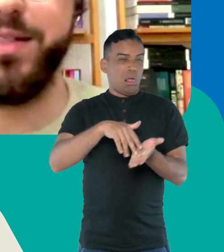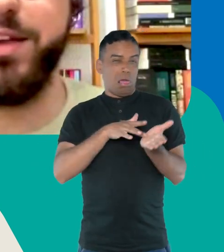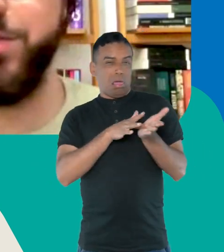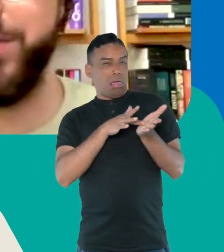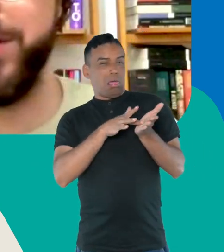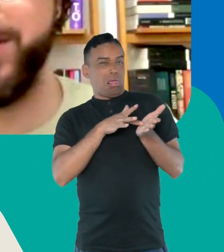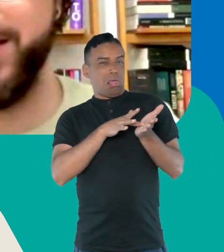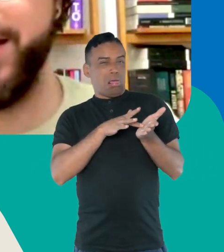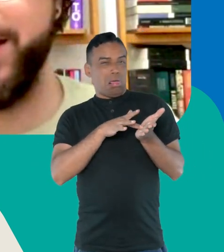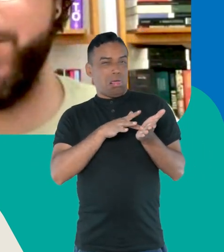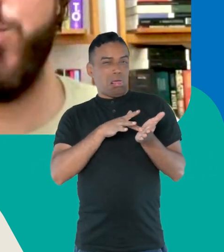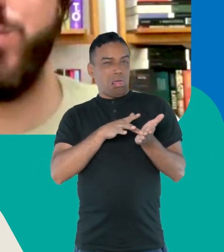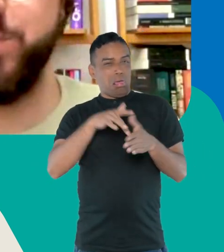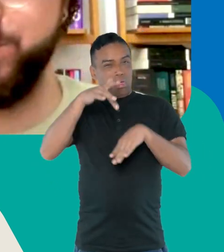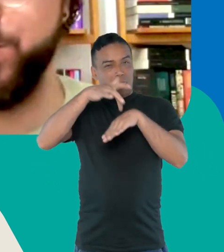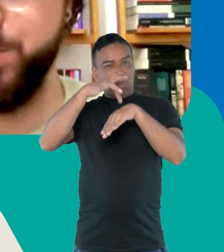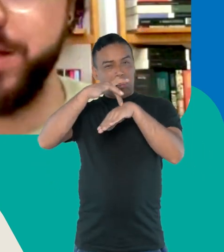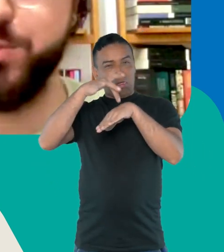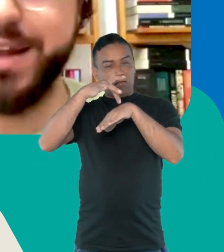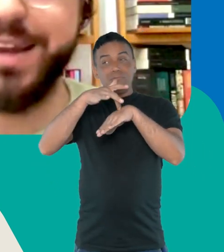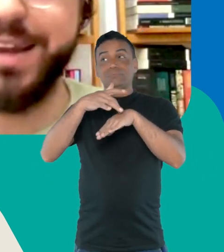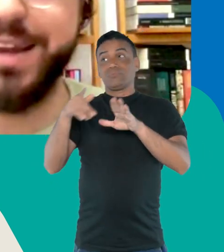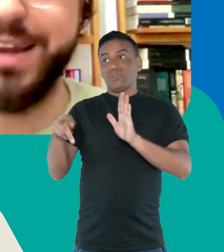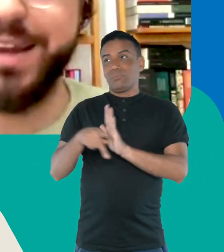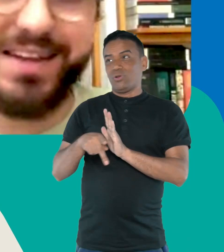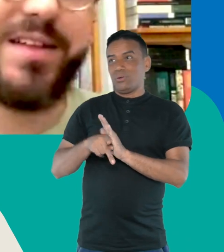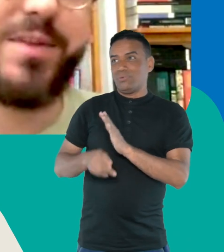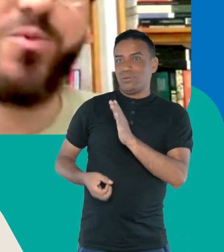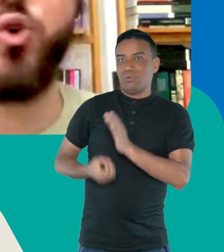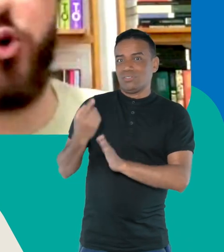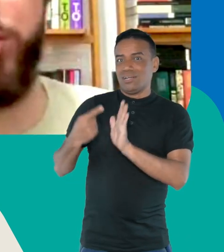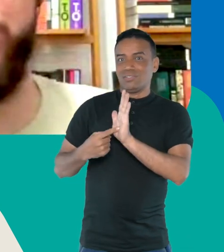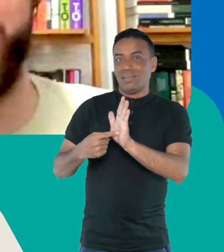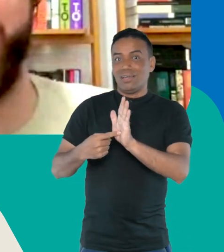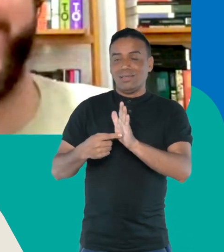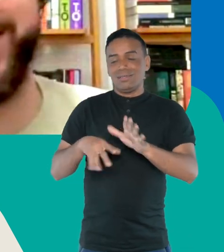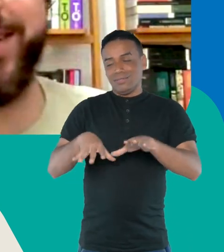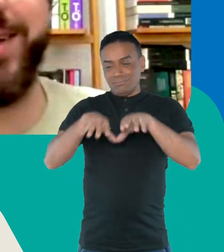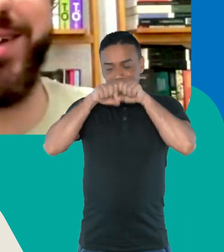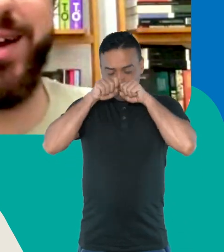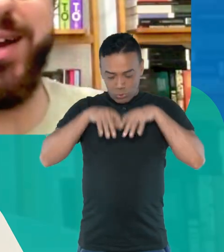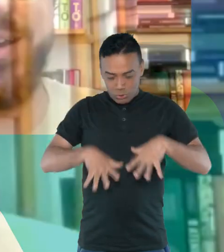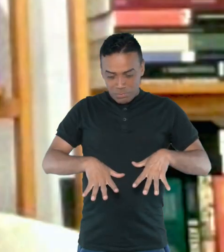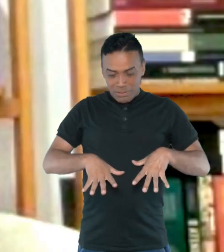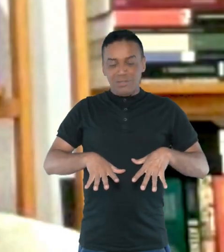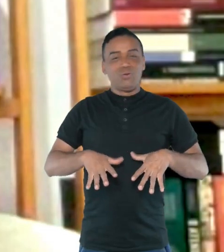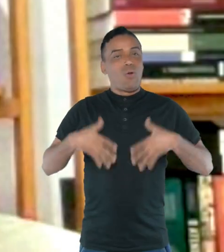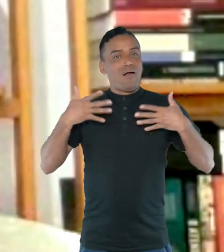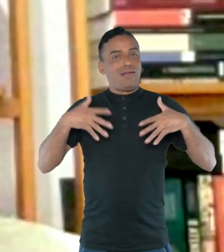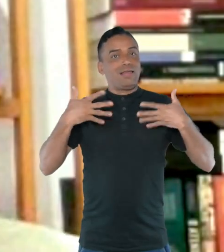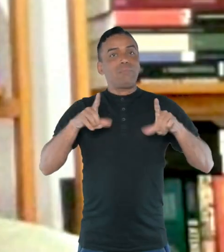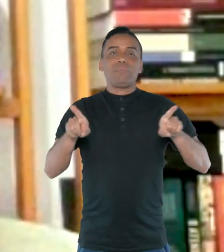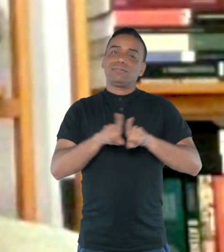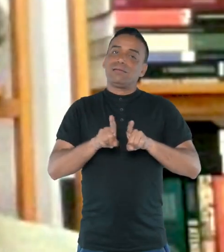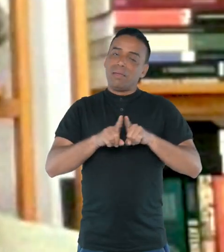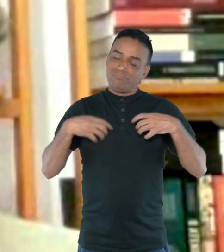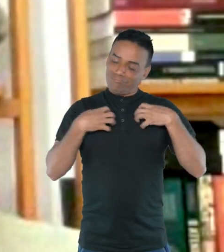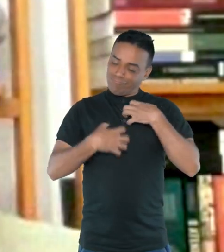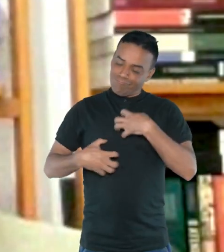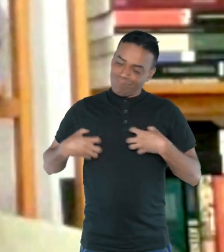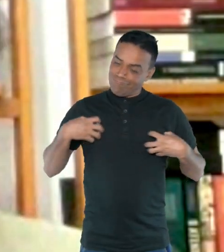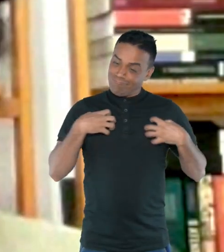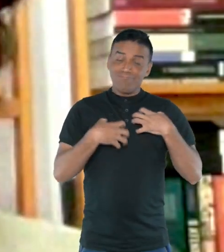causasse desde um suspiro, uma mas também um incômodo, porque às vezes